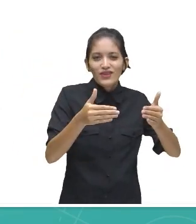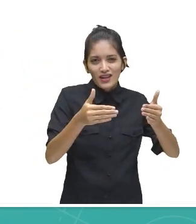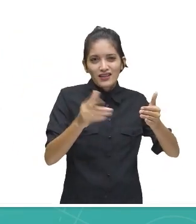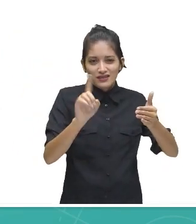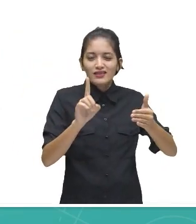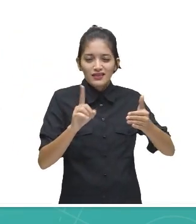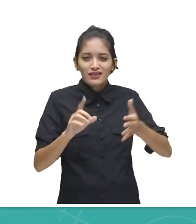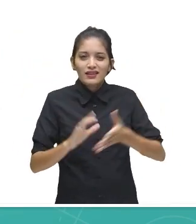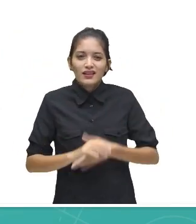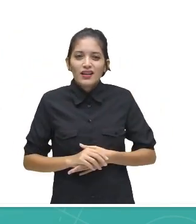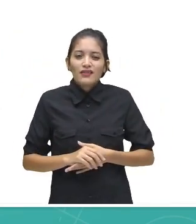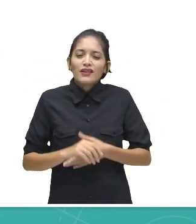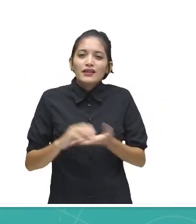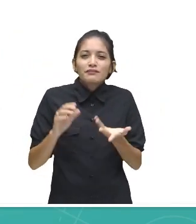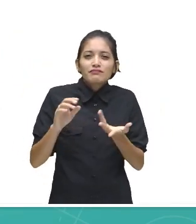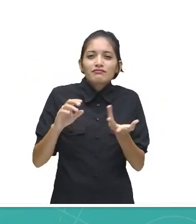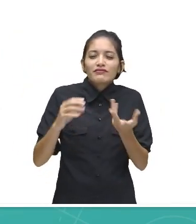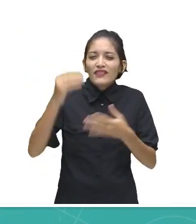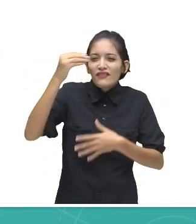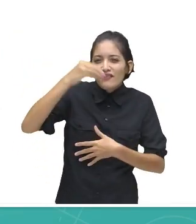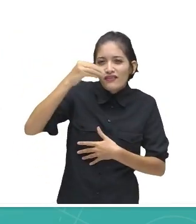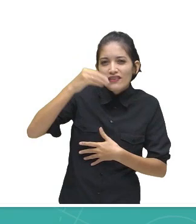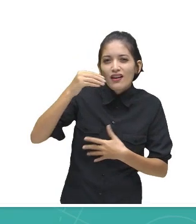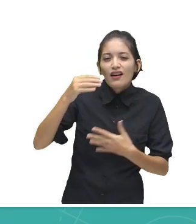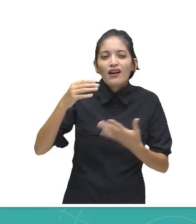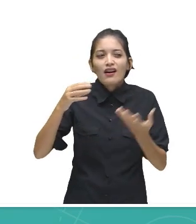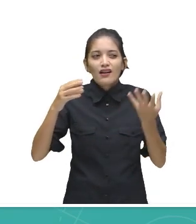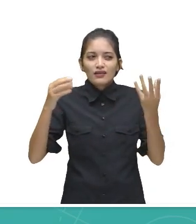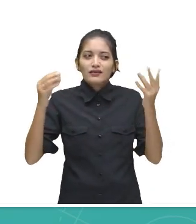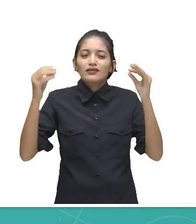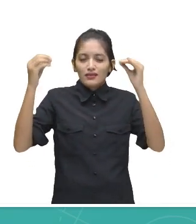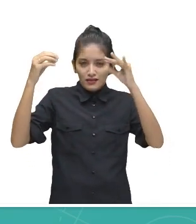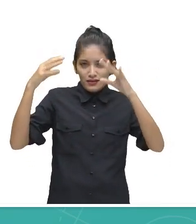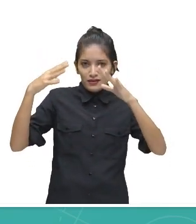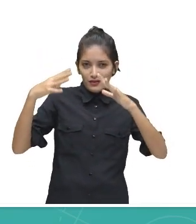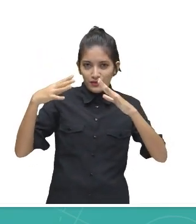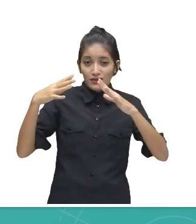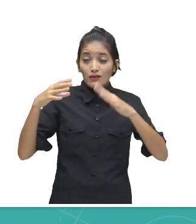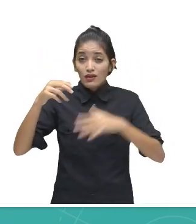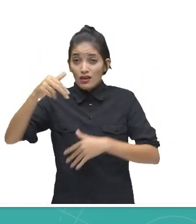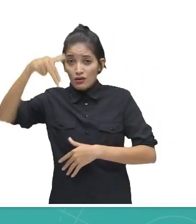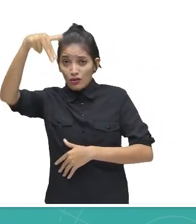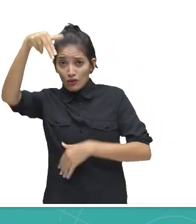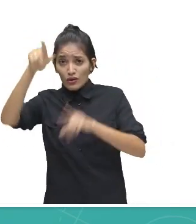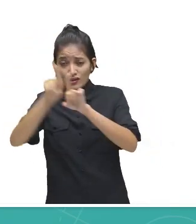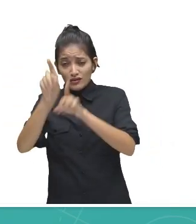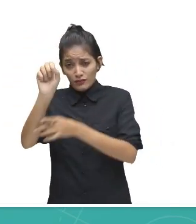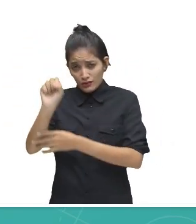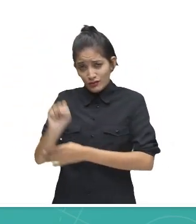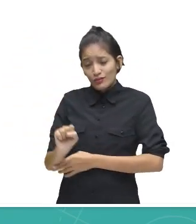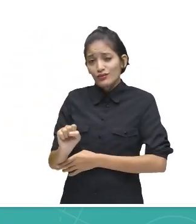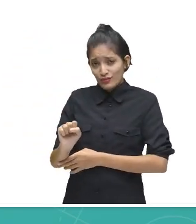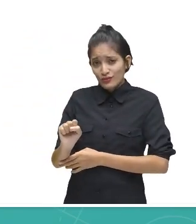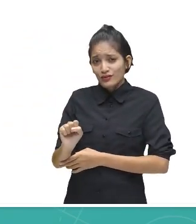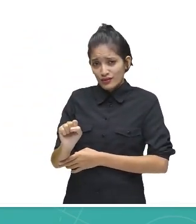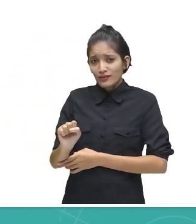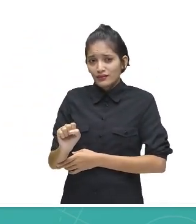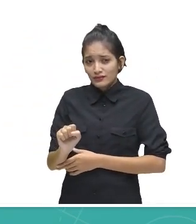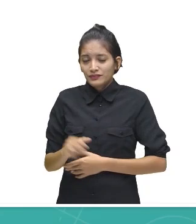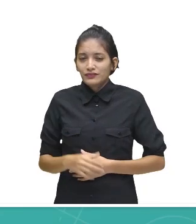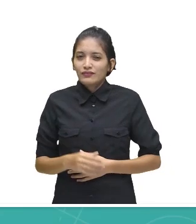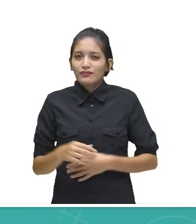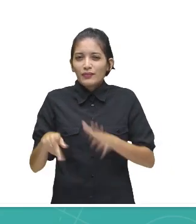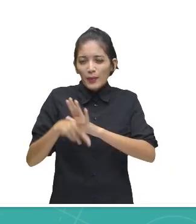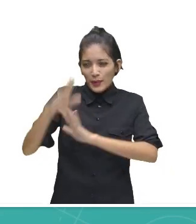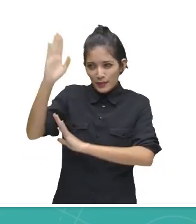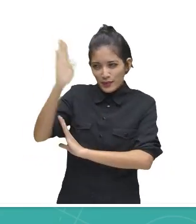com vai perdendo um pouco mais de intensidade. Tanto aqui nessa parte do norte, quanto na parte do sul, onde fica ali, né, o sul do